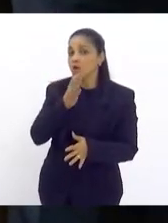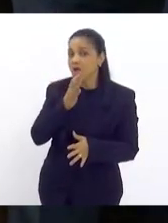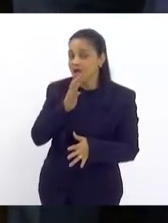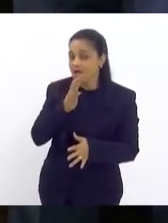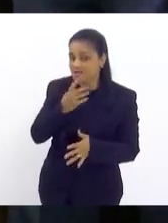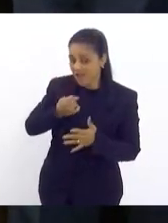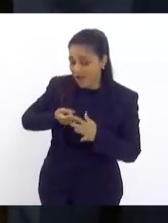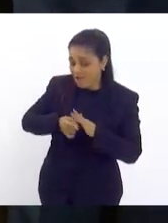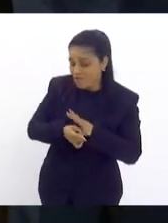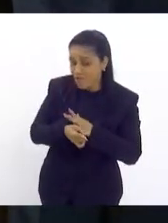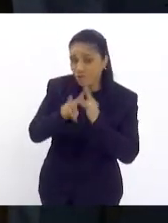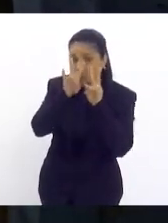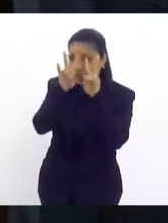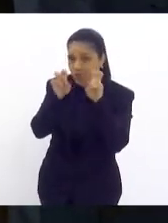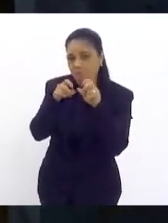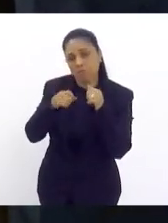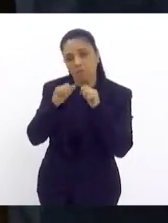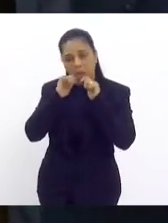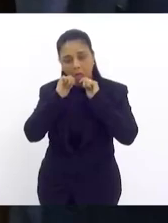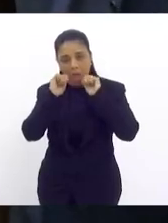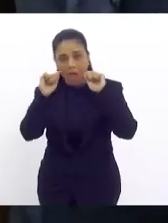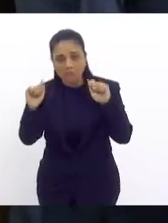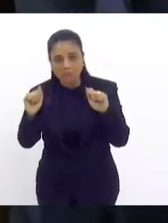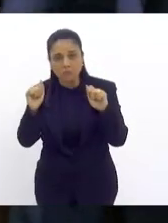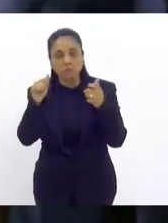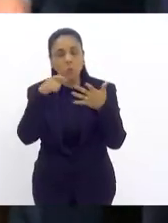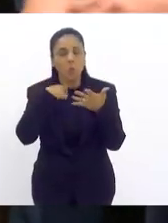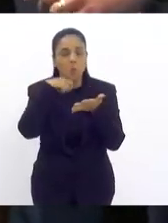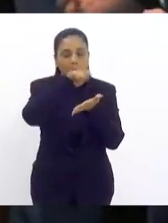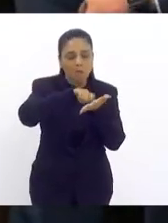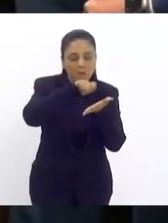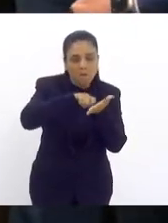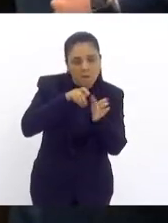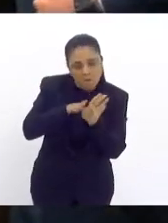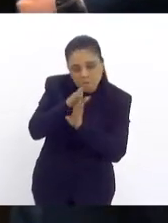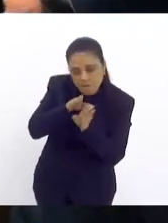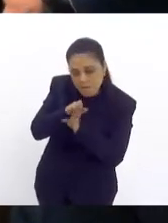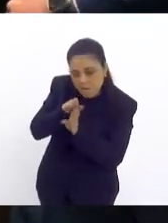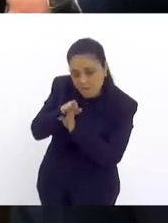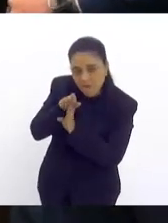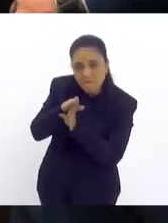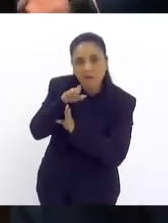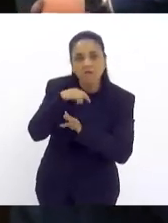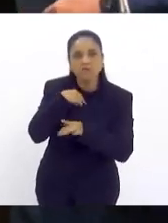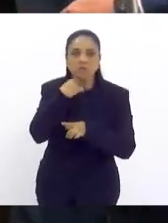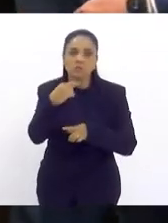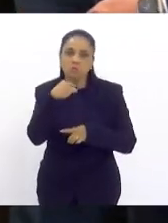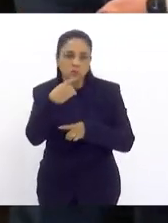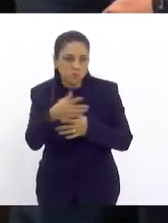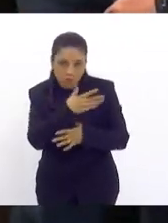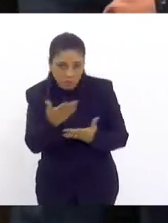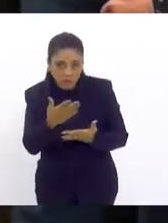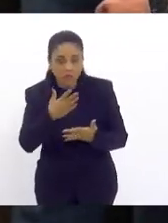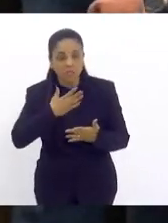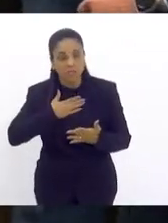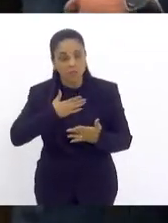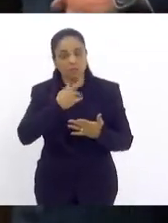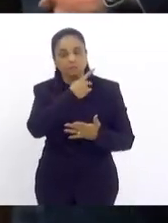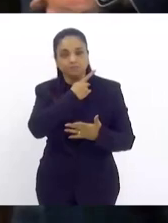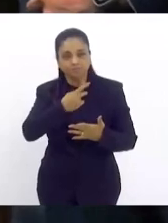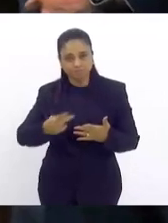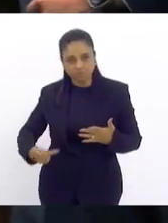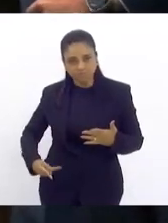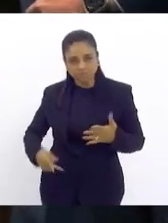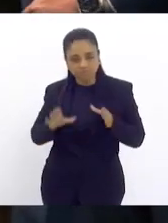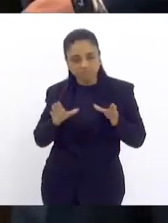ali pode ser um assessor ou alguém que um instrue E aí eh no meu caso como presidente da Comissão